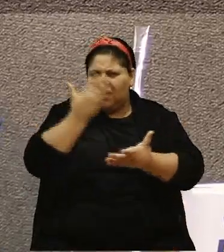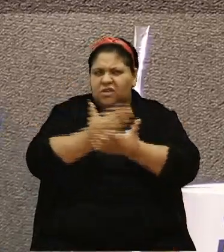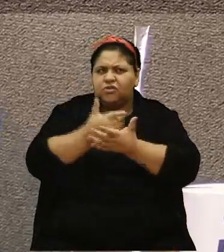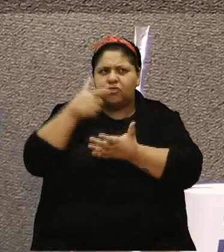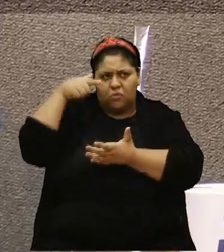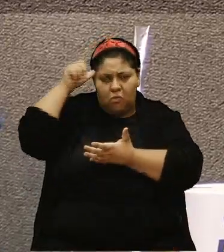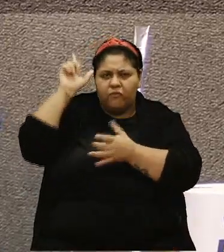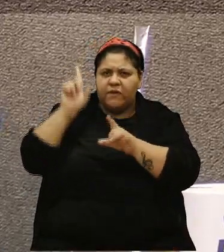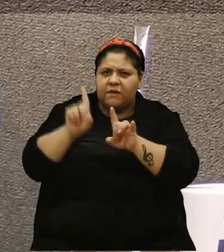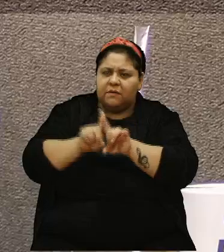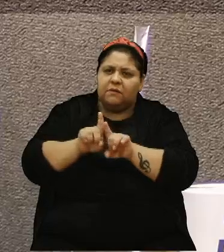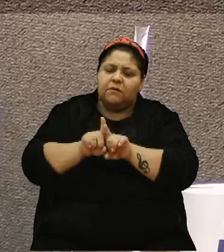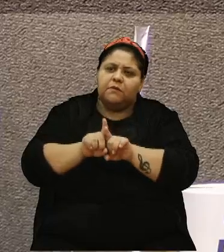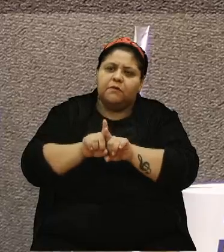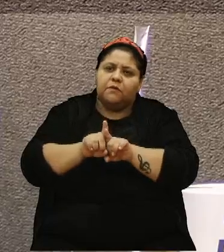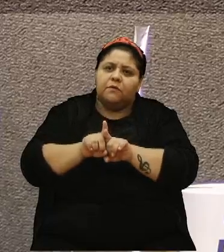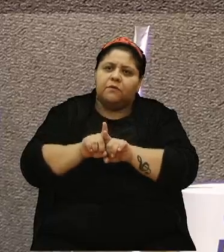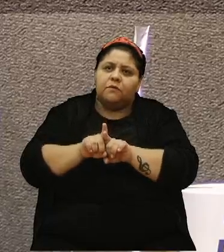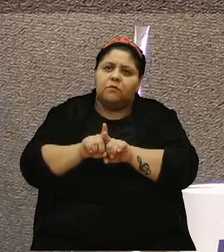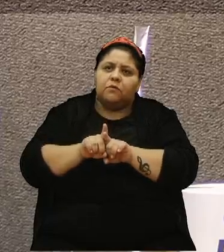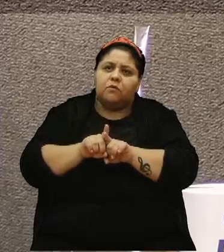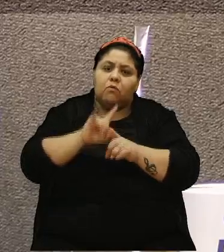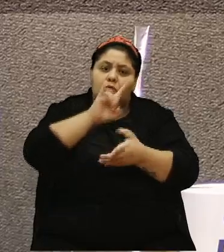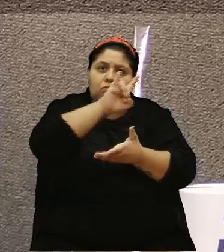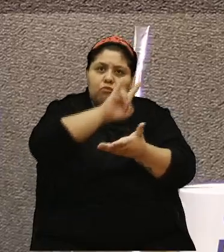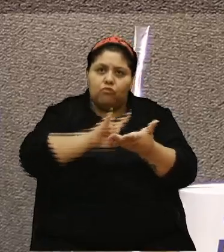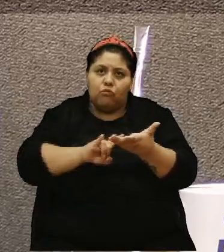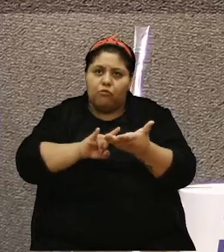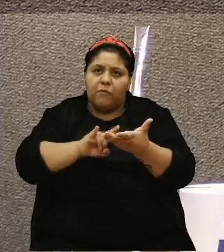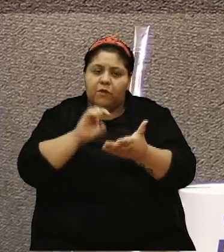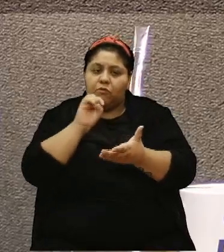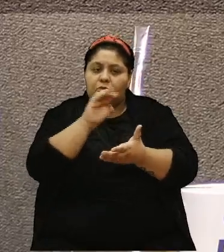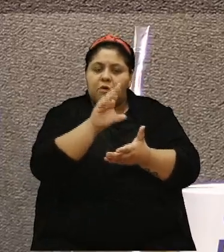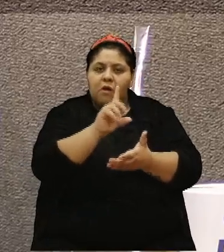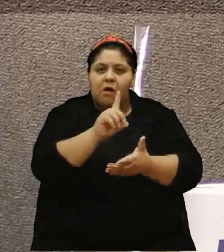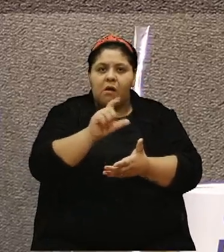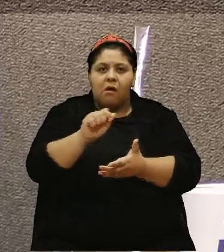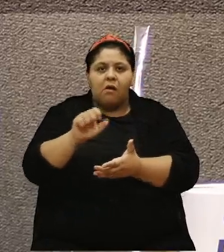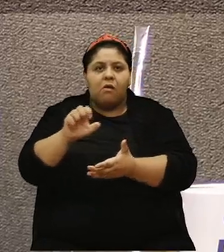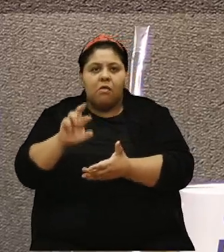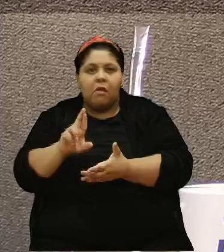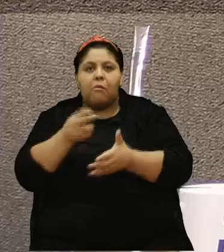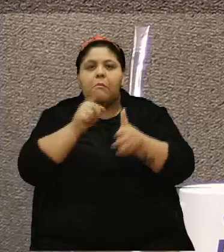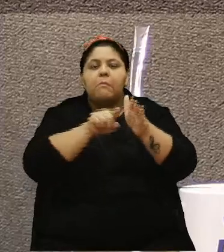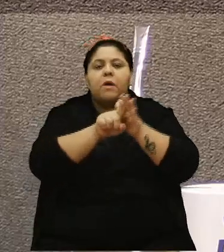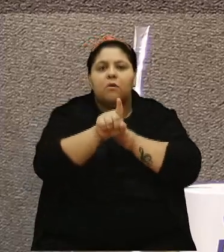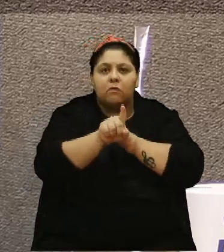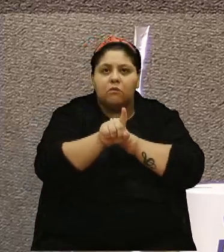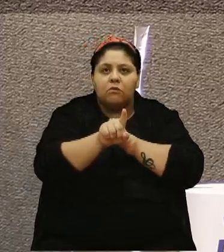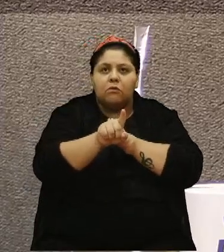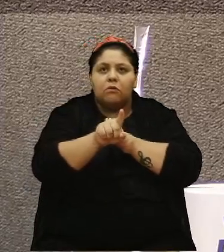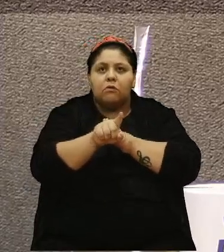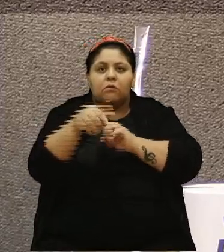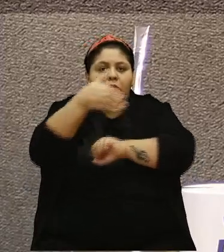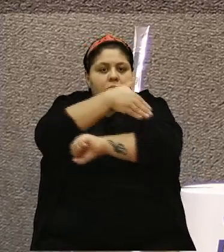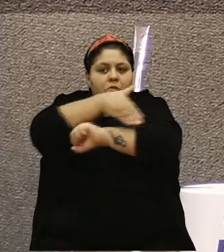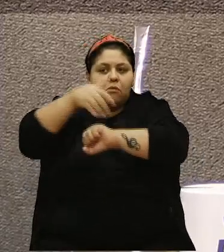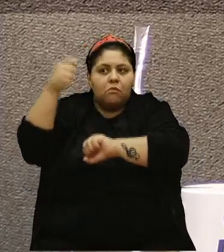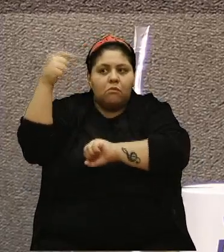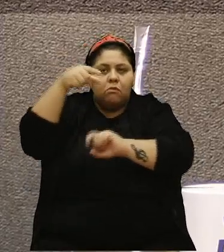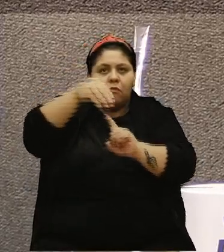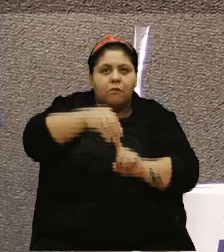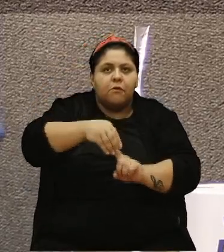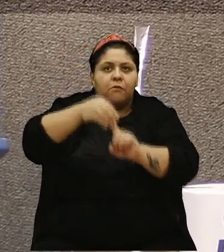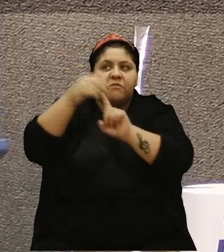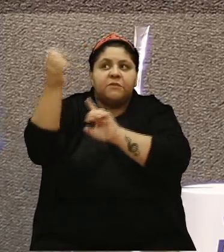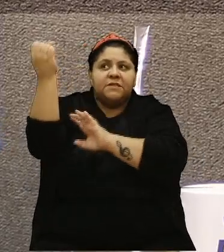ontem, um ofício ao DAER, né, questionando a Rota do Sol e principalmente a questão